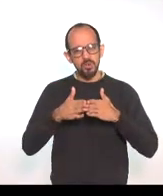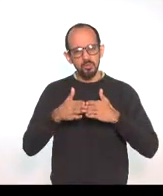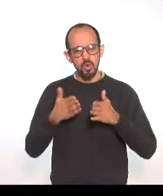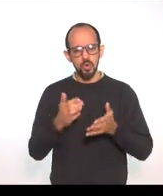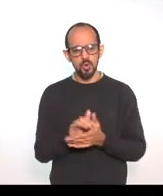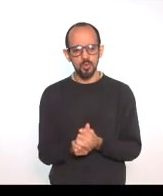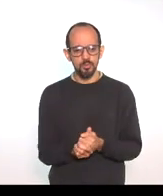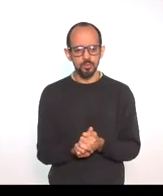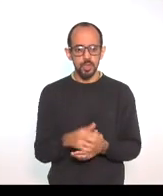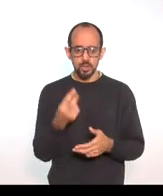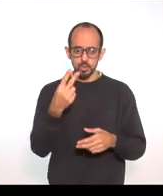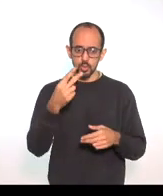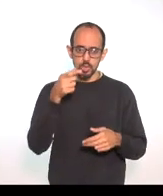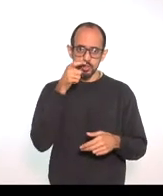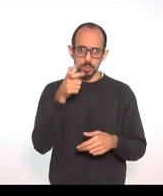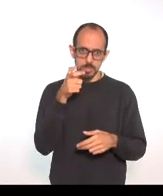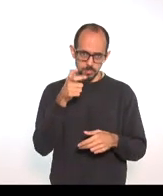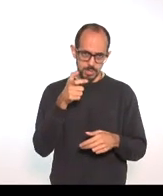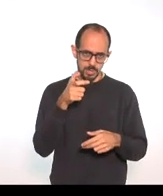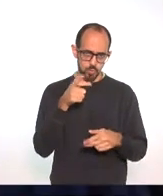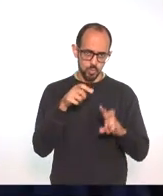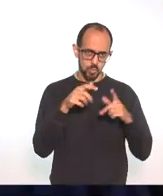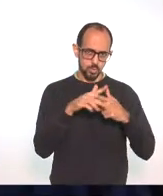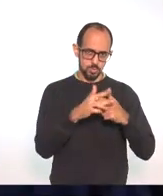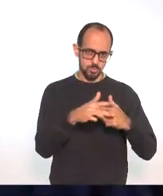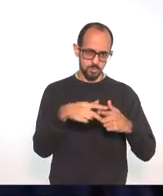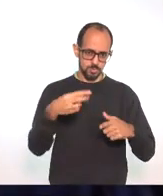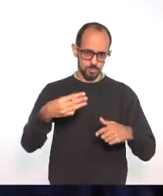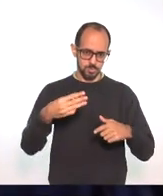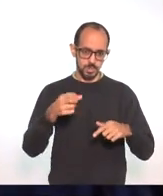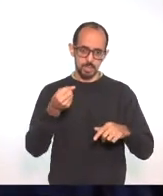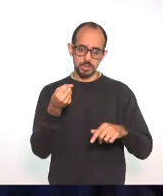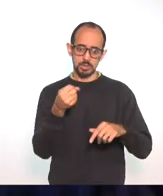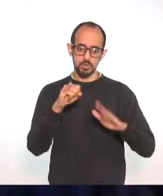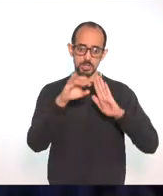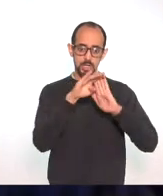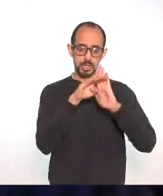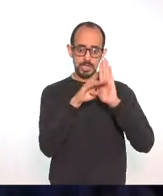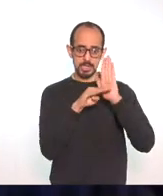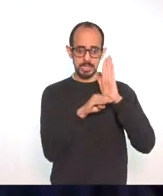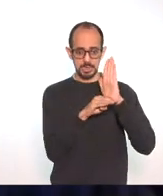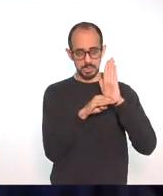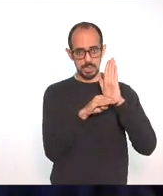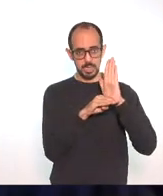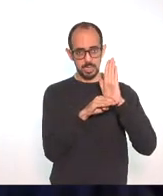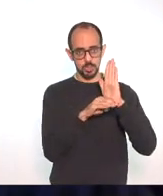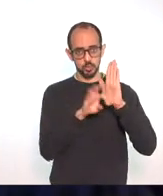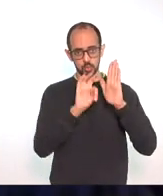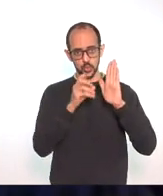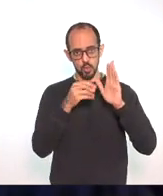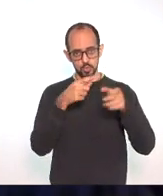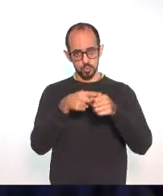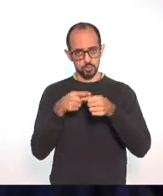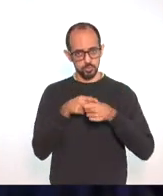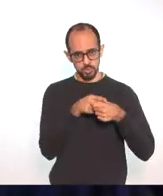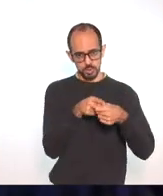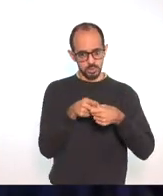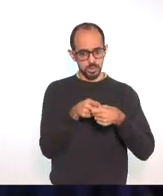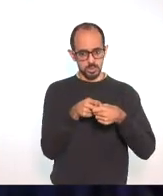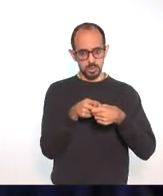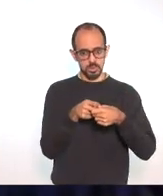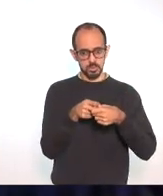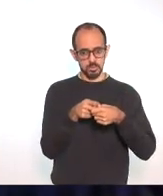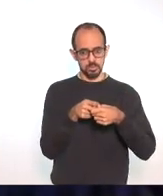tu és observações quando você lista os municípios da Região Metropolitana e um